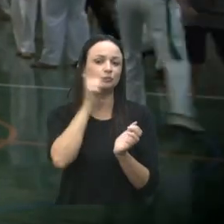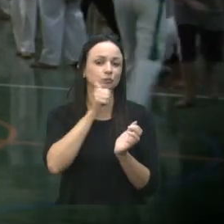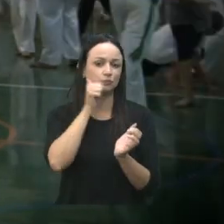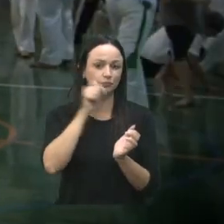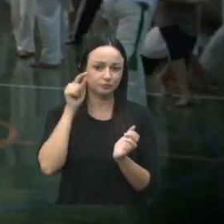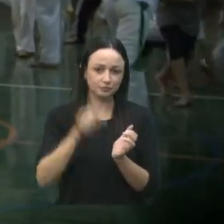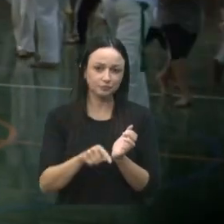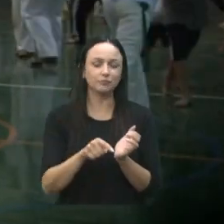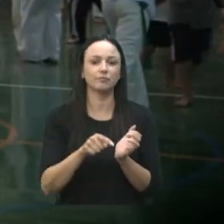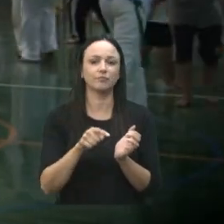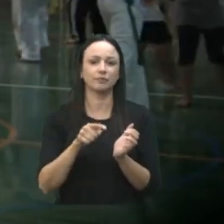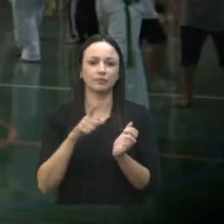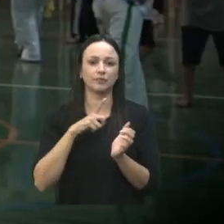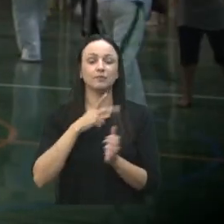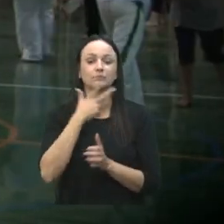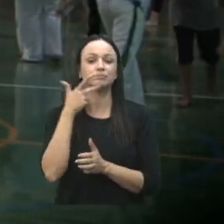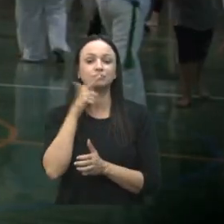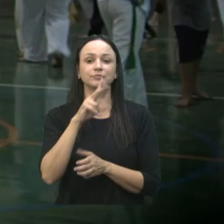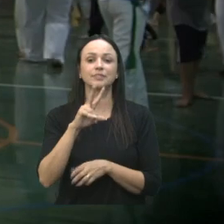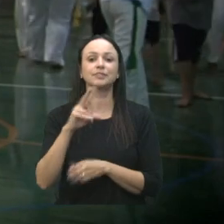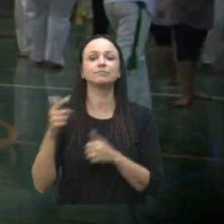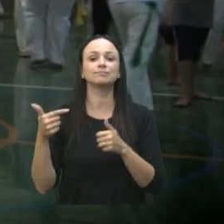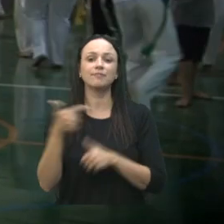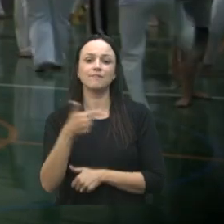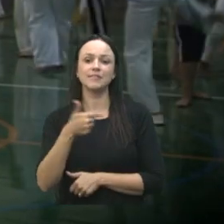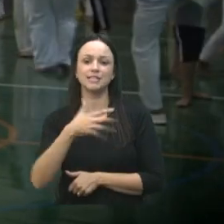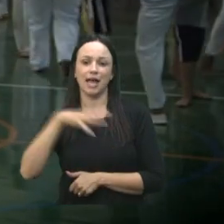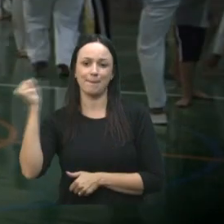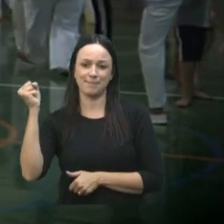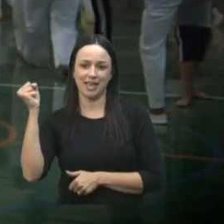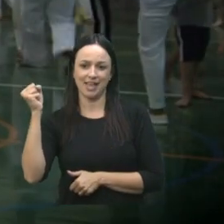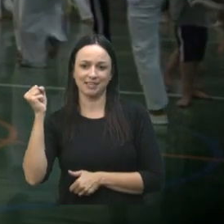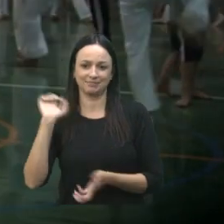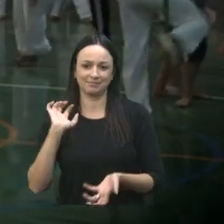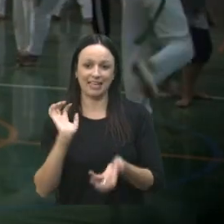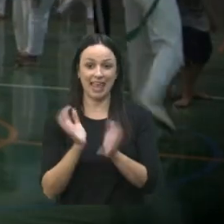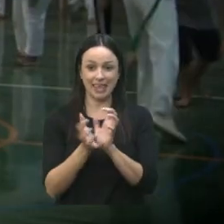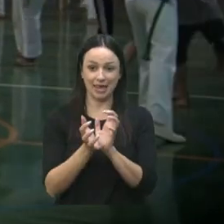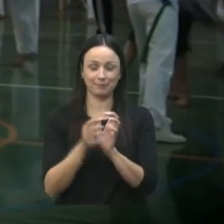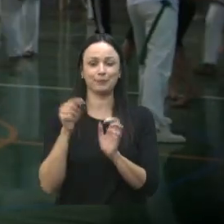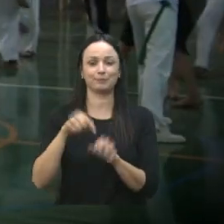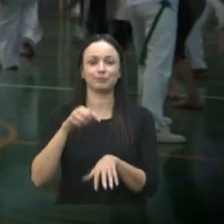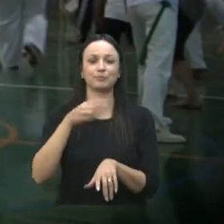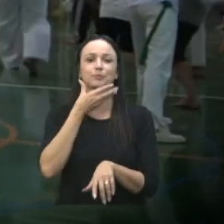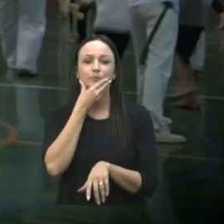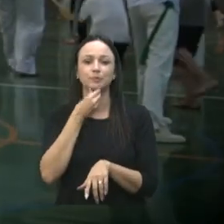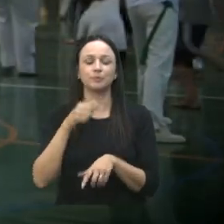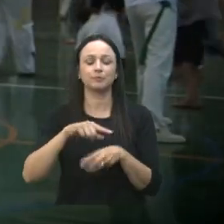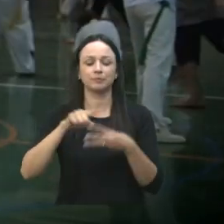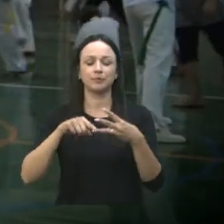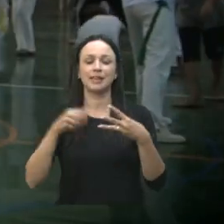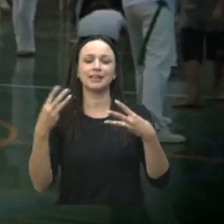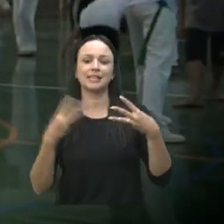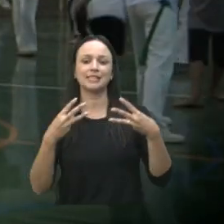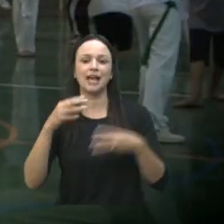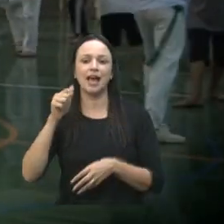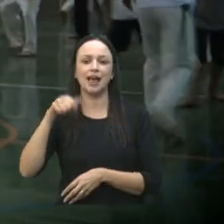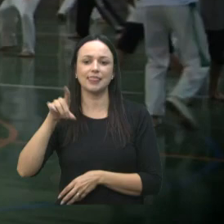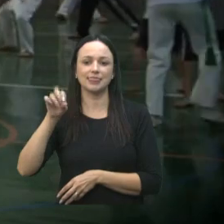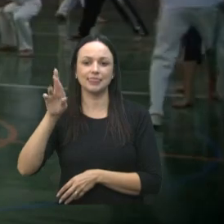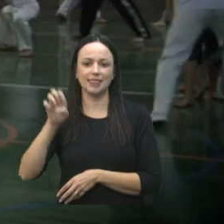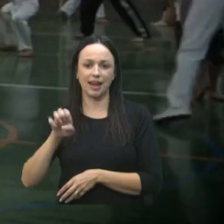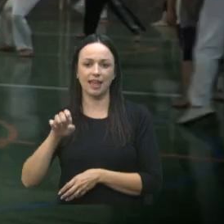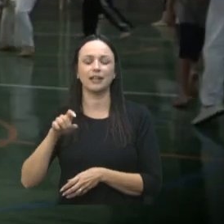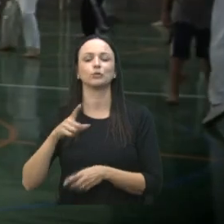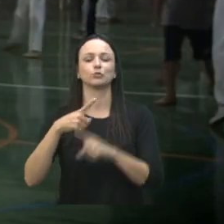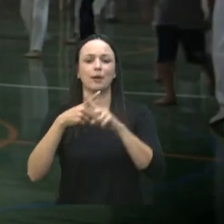ficamos vice-campeã por equipe. E no masculino, o André pegou em terceiro lugar nos Jogos Regionais desse